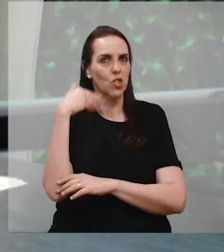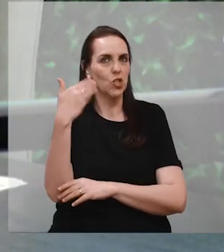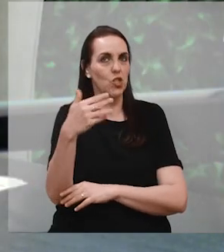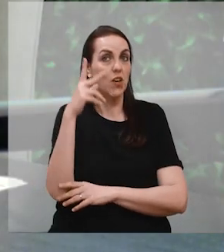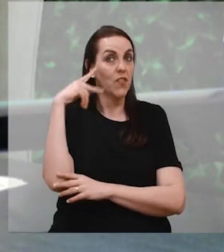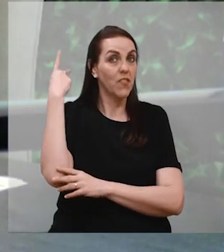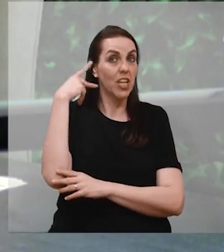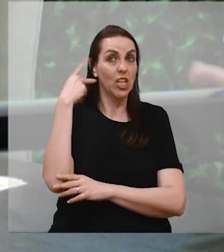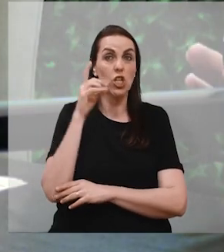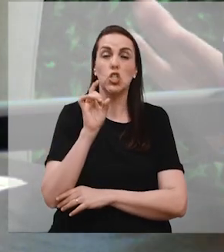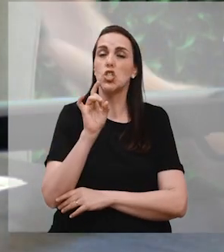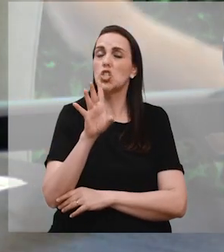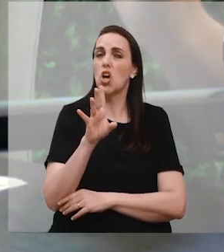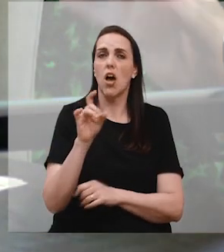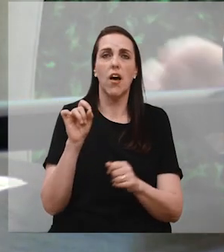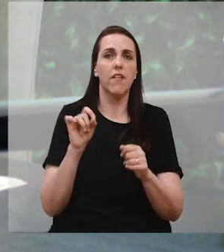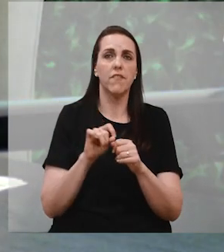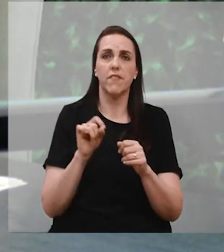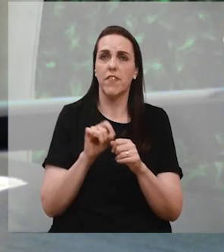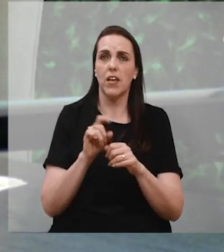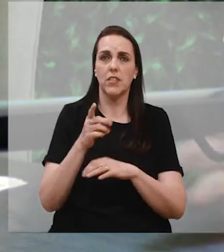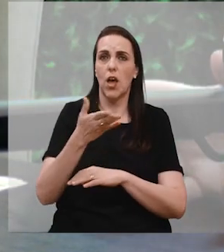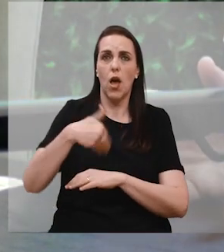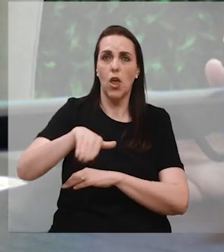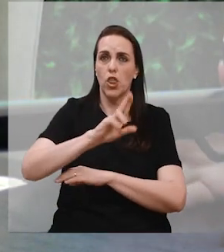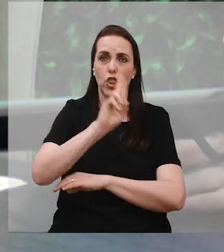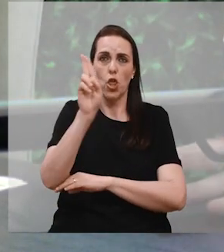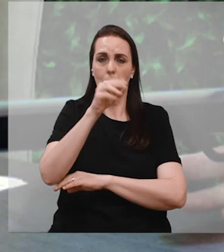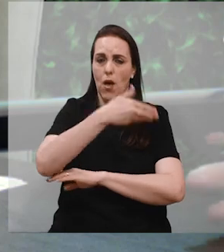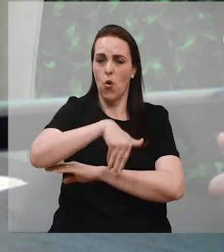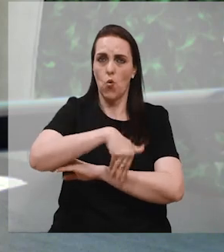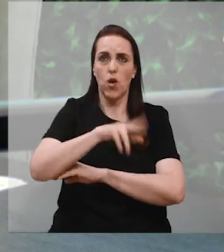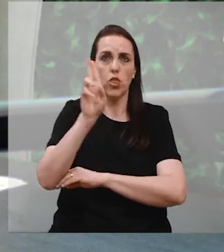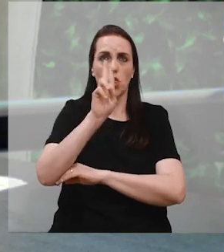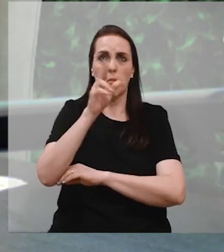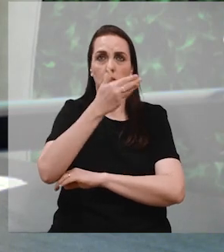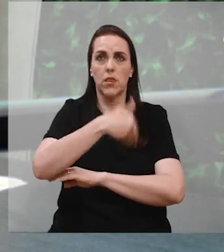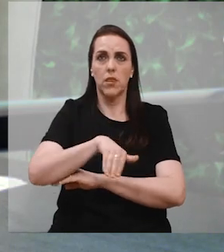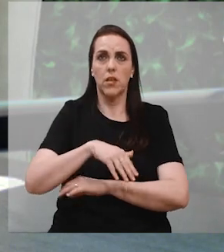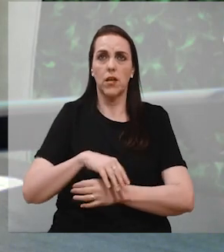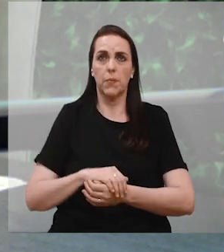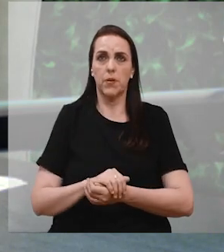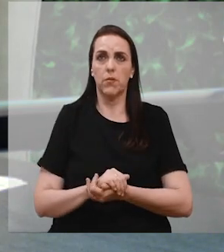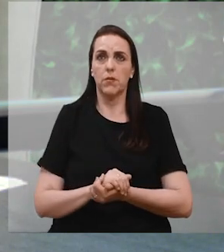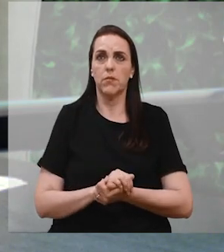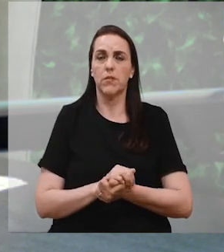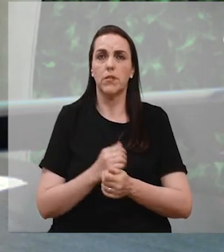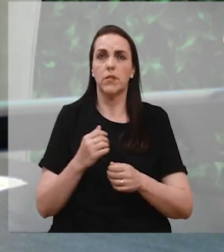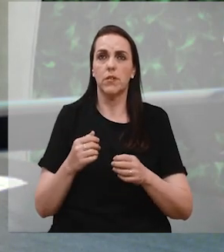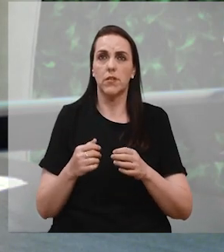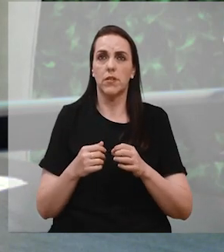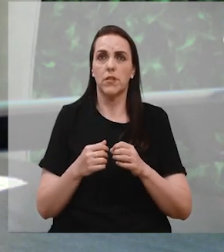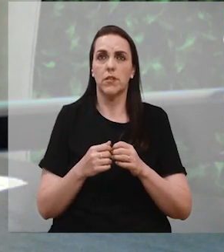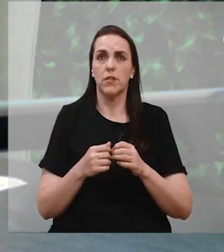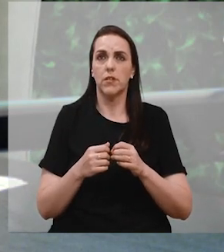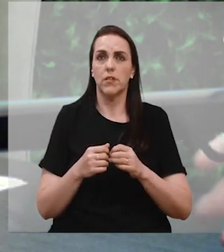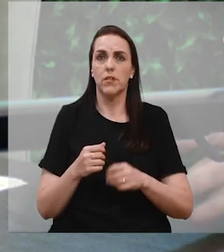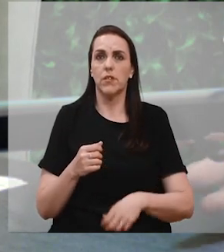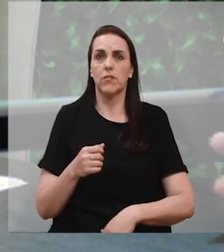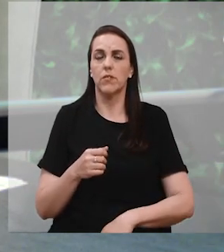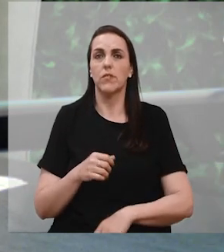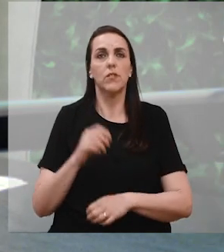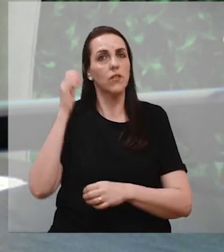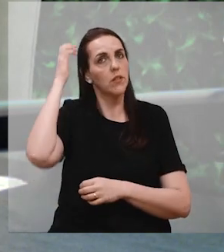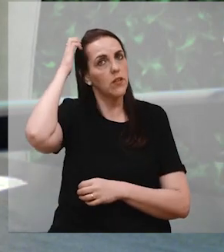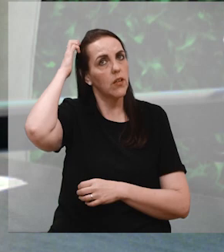própria comunidade, os vereadores só servem para colocar nome de rua. E essa não é a realidade. Muitos debates são fundamentais